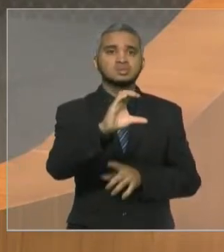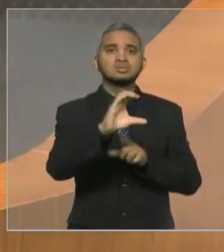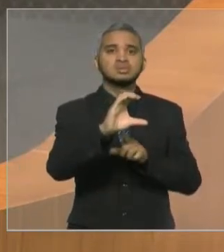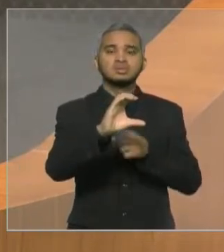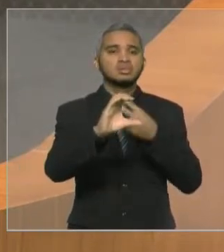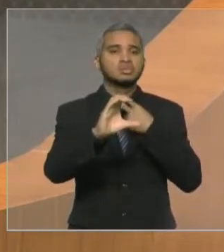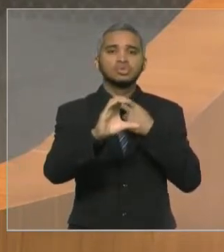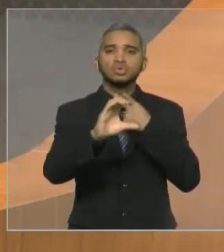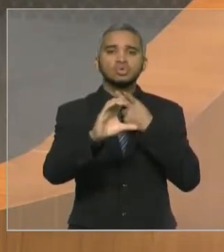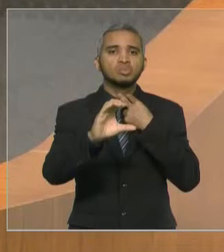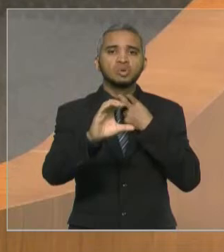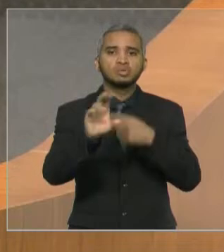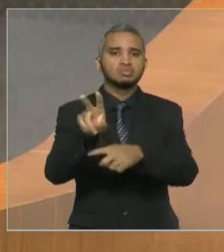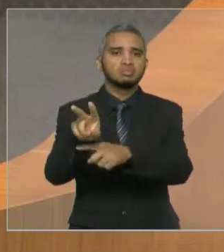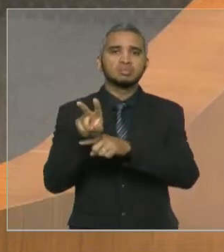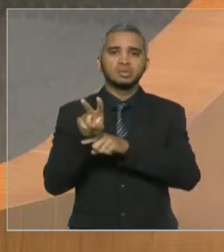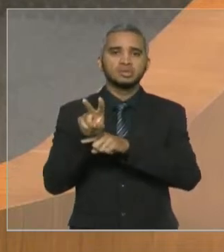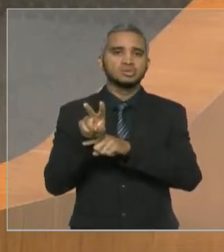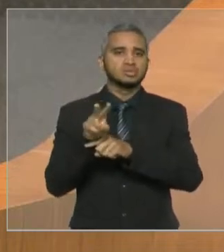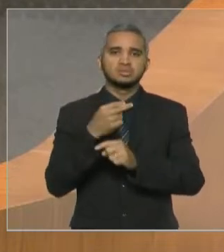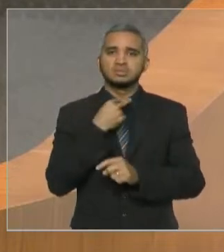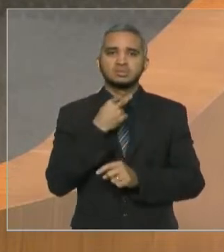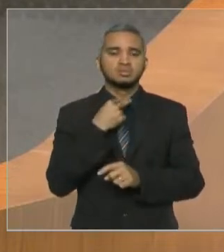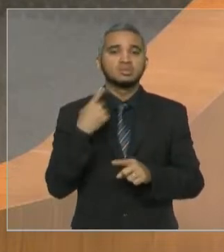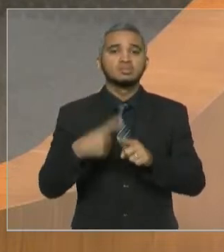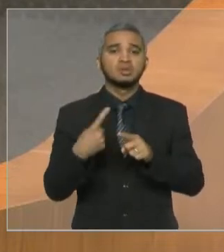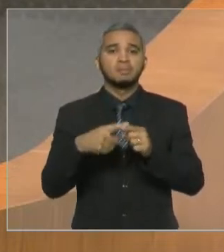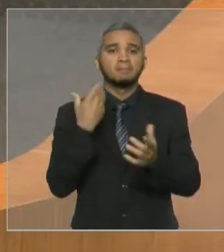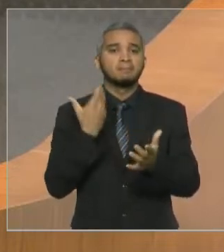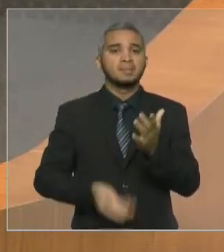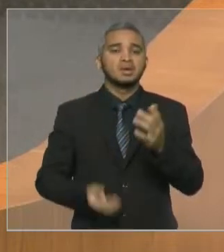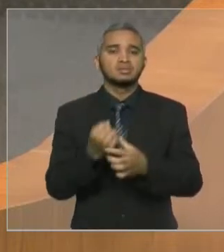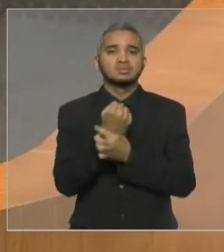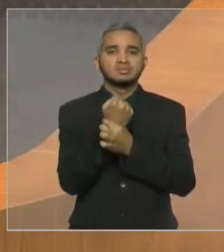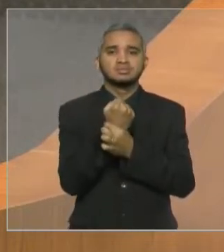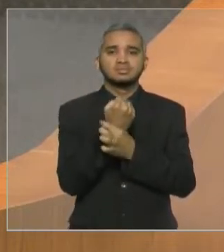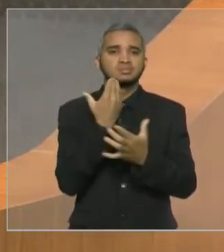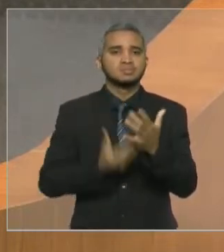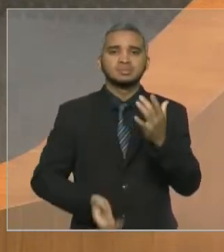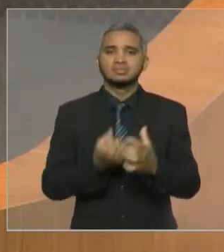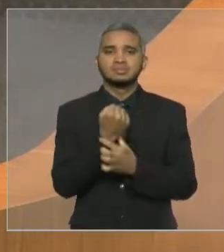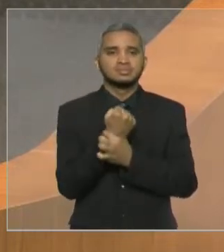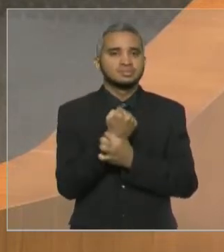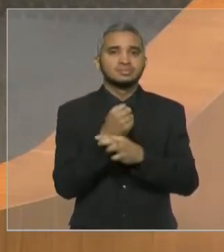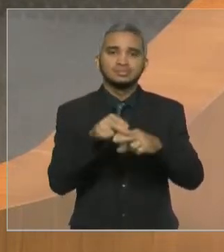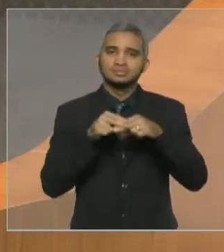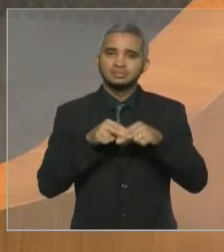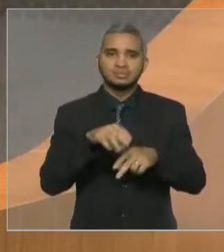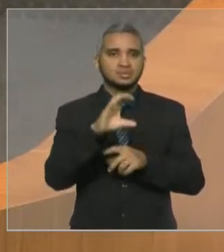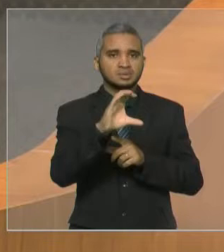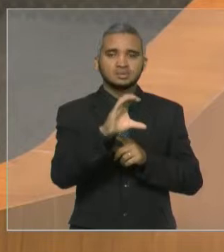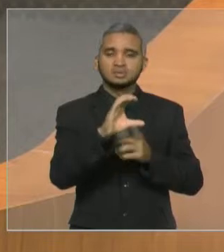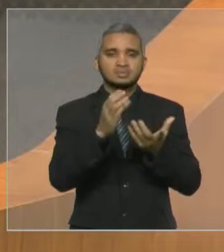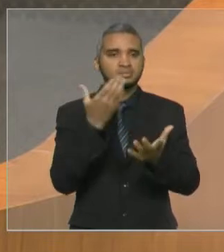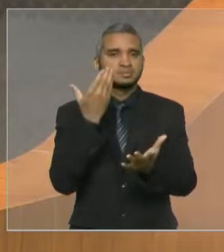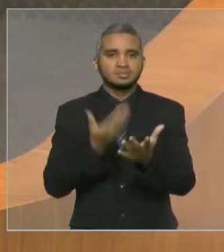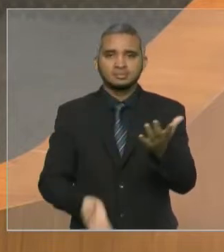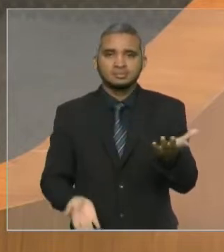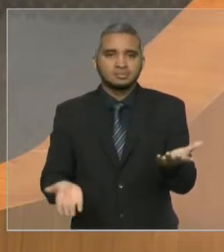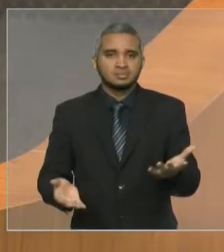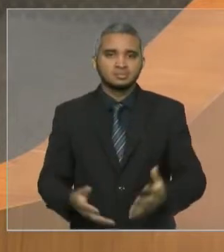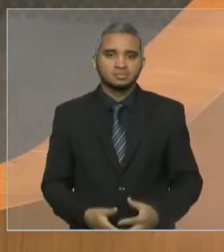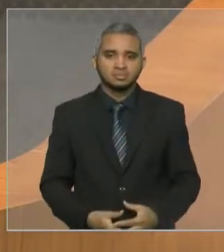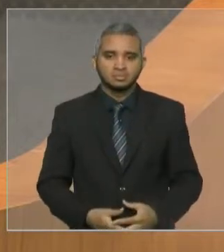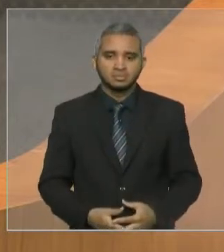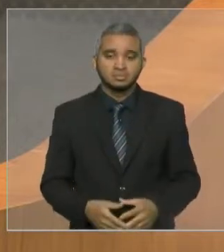dar garantias aos bancos para poder se endividar. E acabou a liquidez do Estado. E